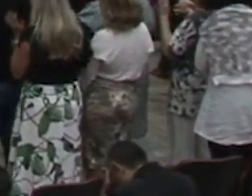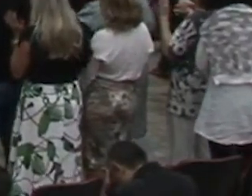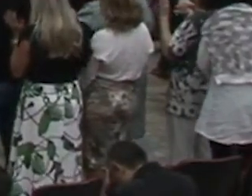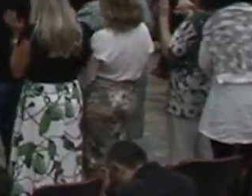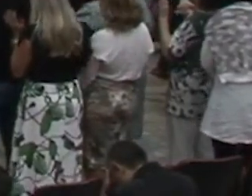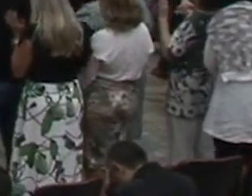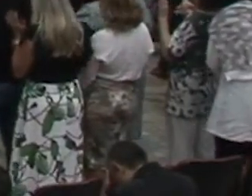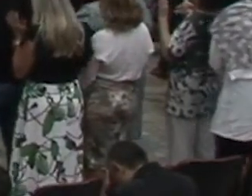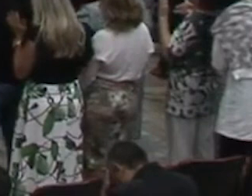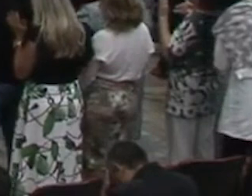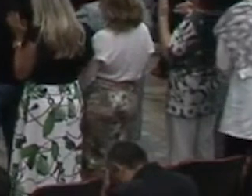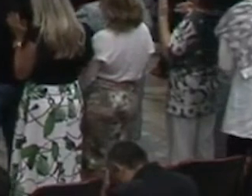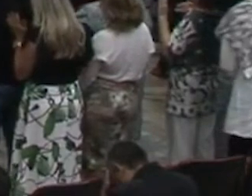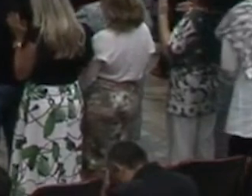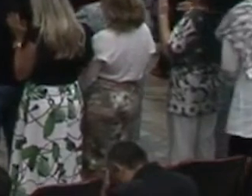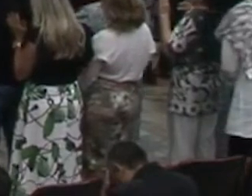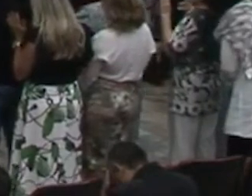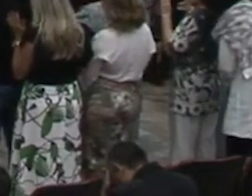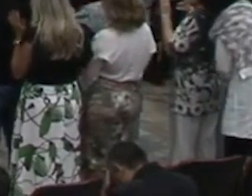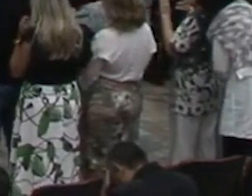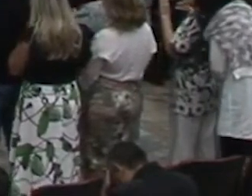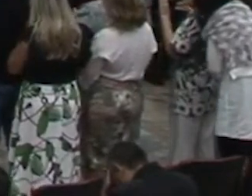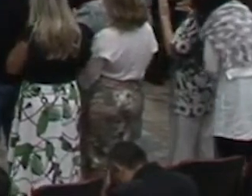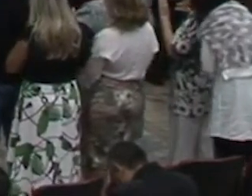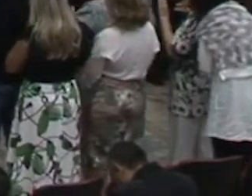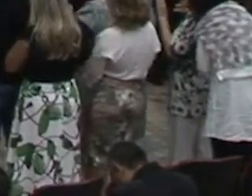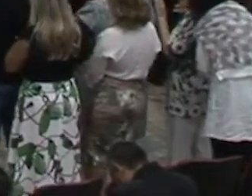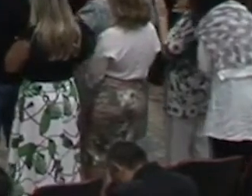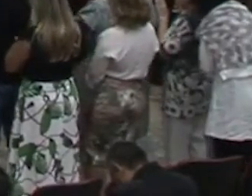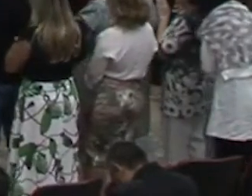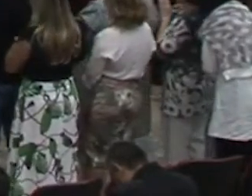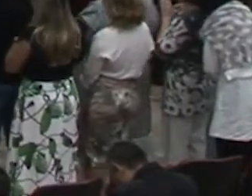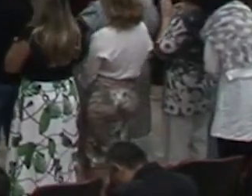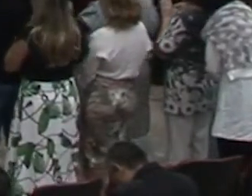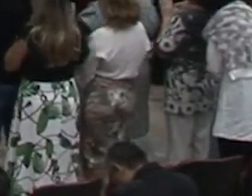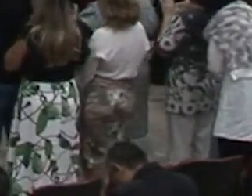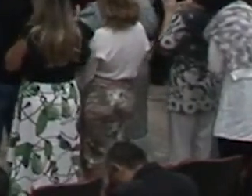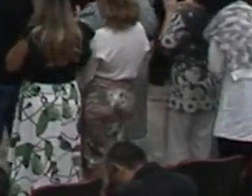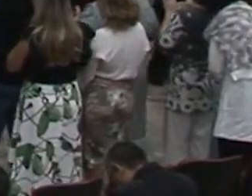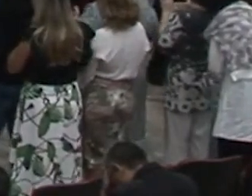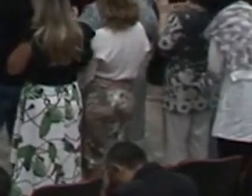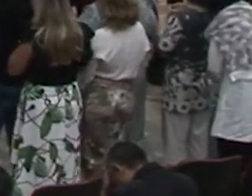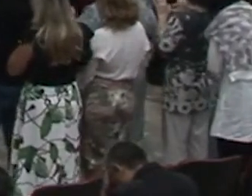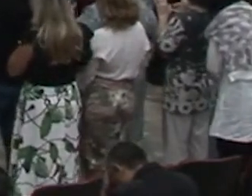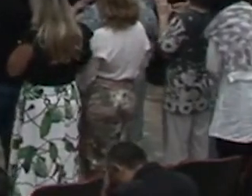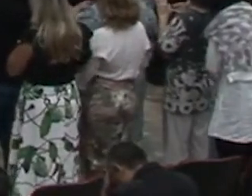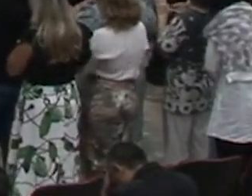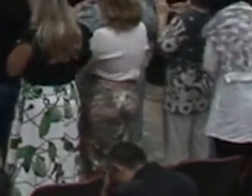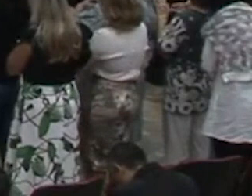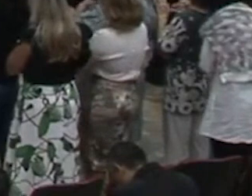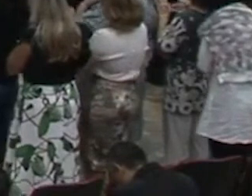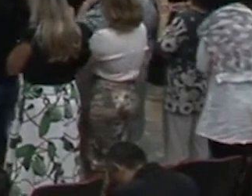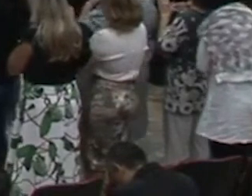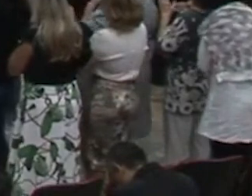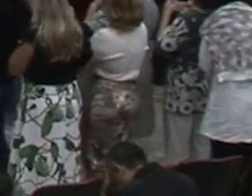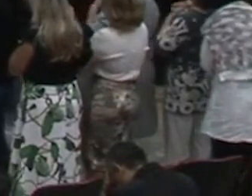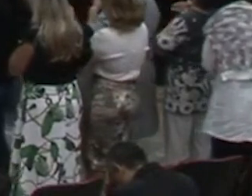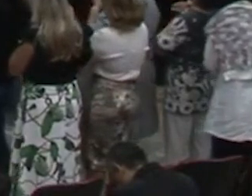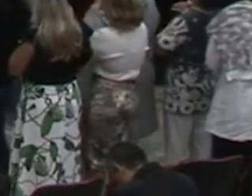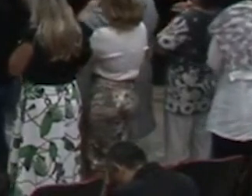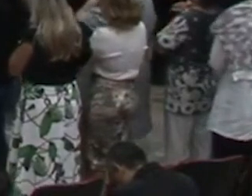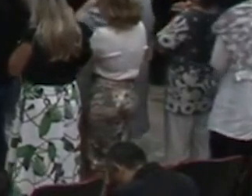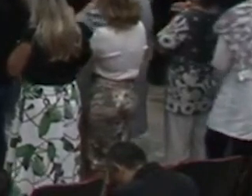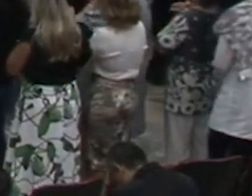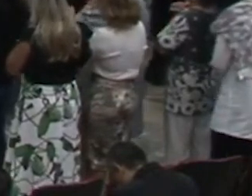aqui estão cansadas das lutas da vida muitas de vocês aqui estão com questionamentos precisando da ajuda do